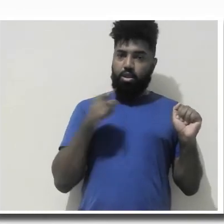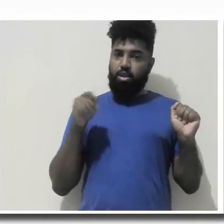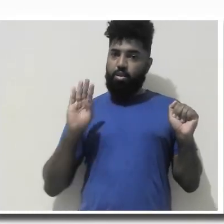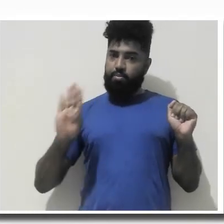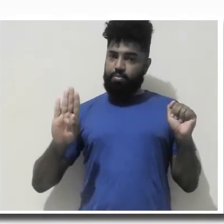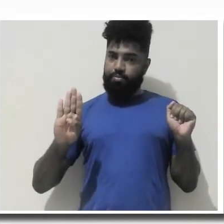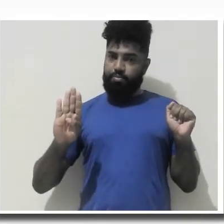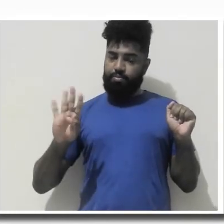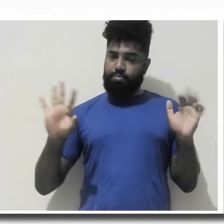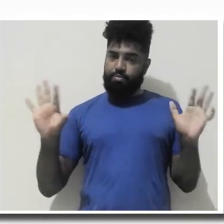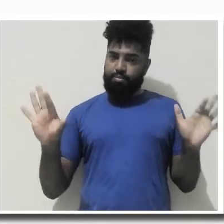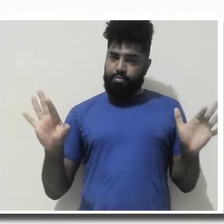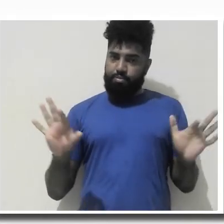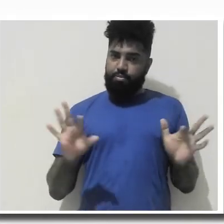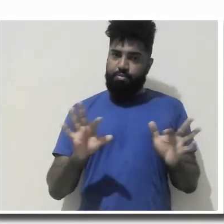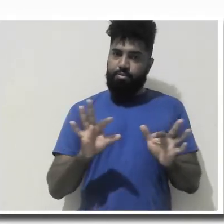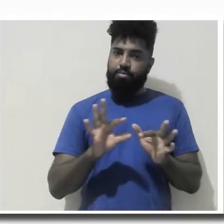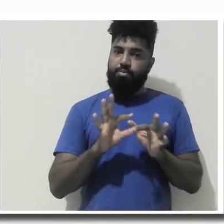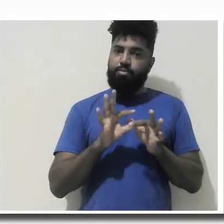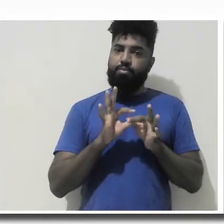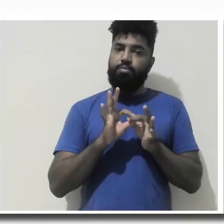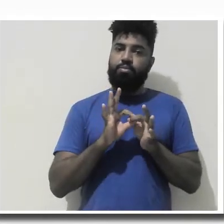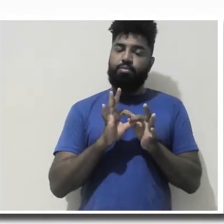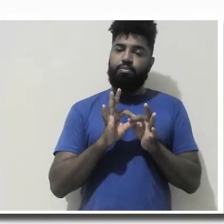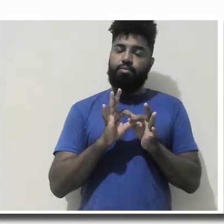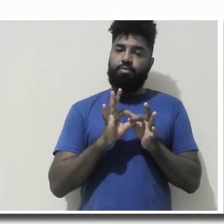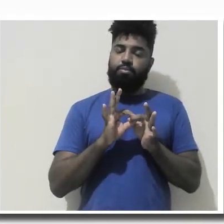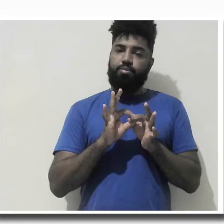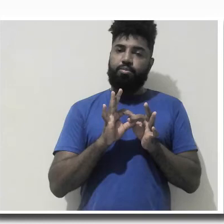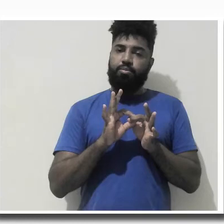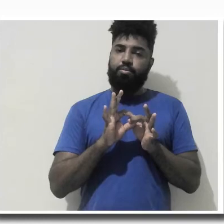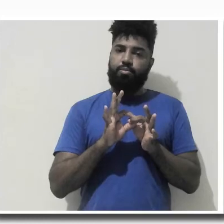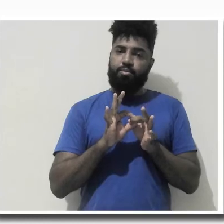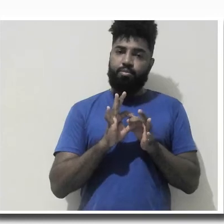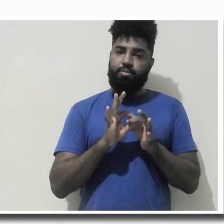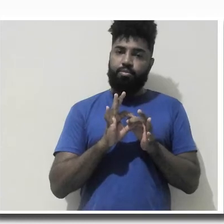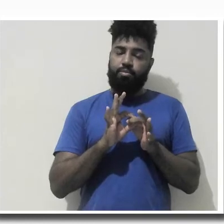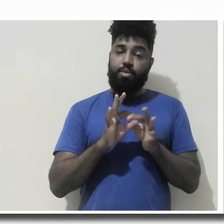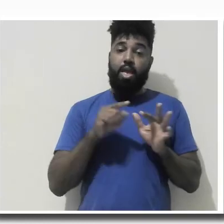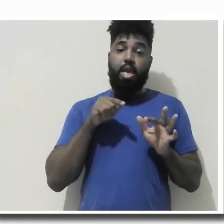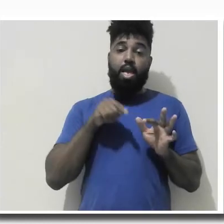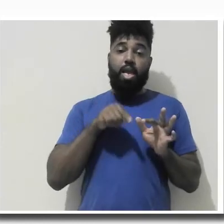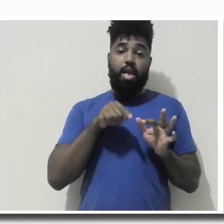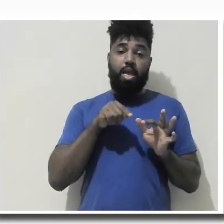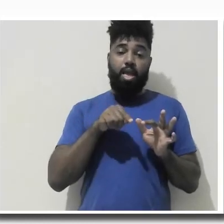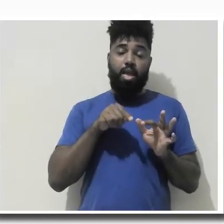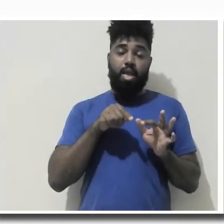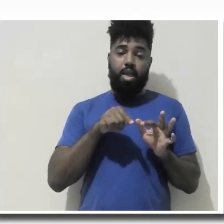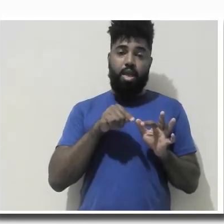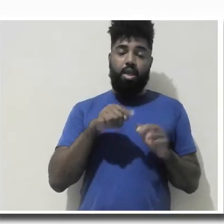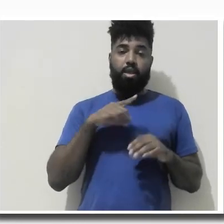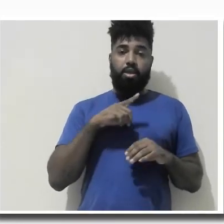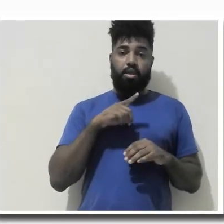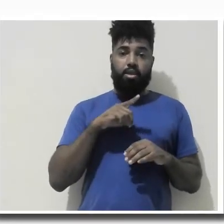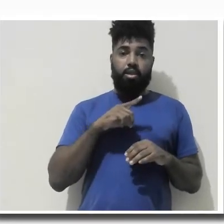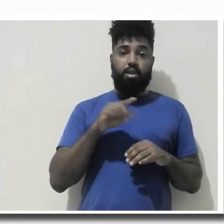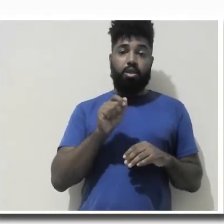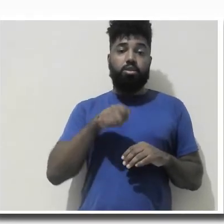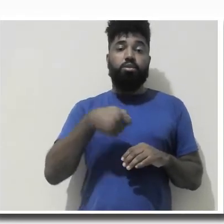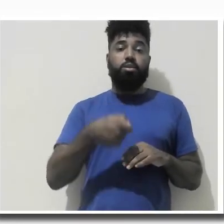e B. A interseção está diretamente ligada à expressão